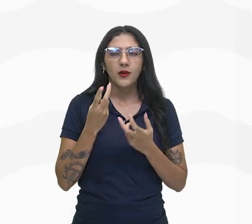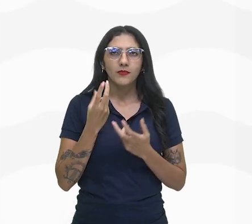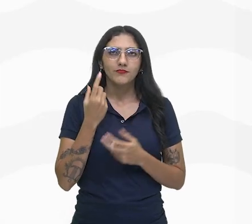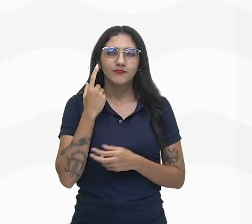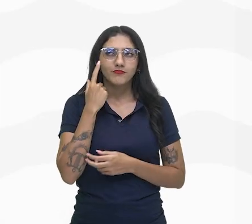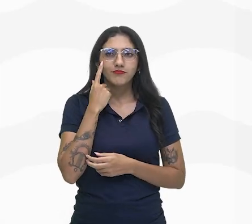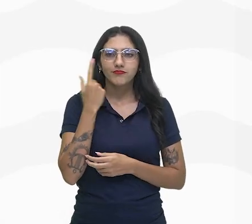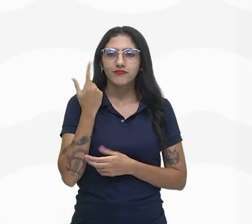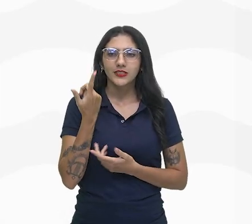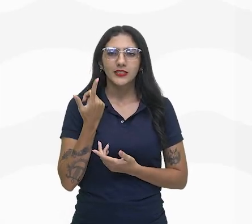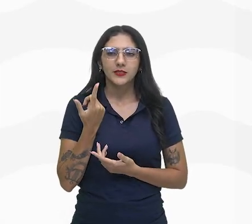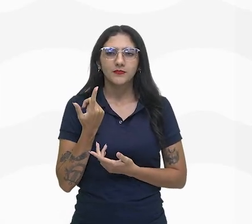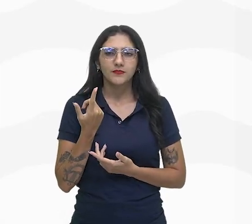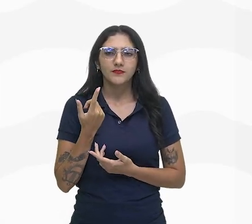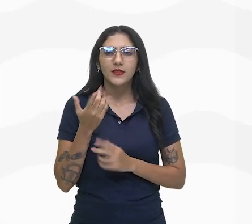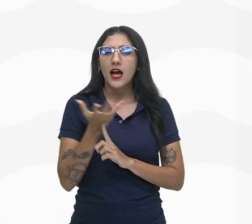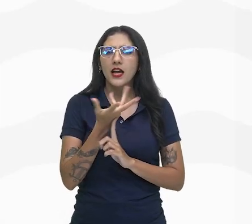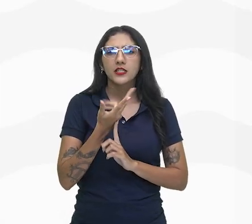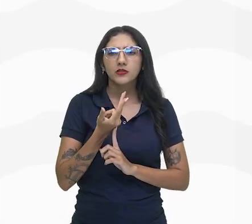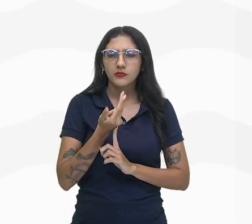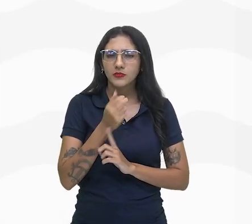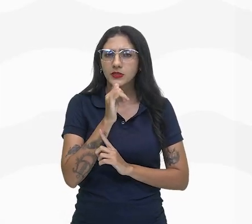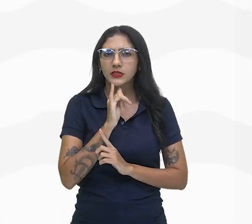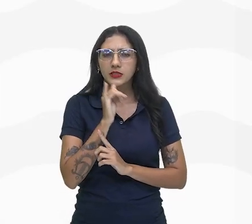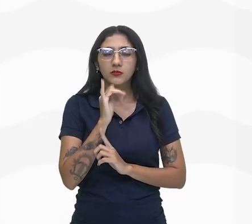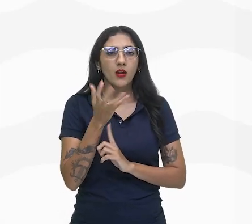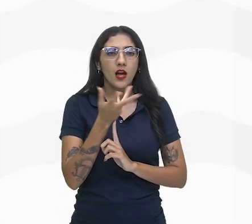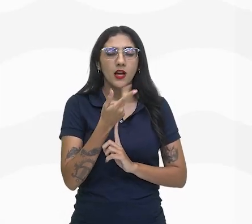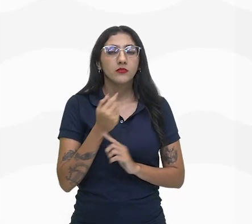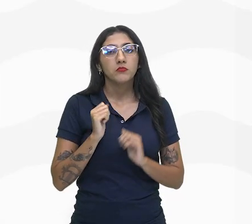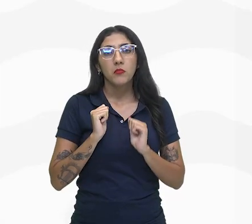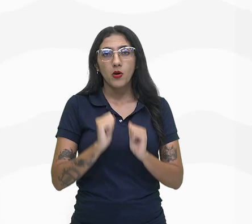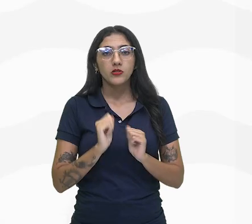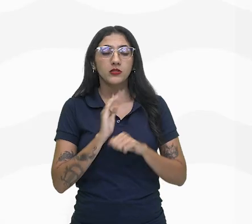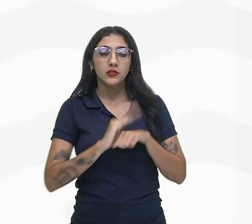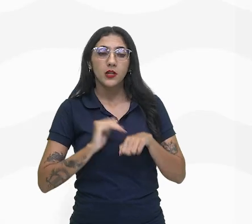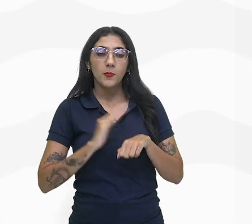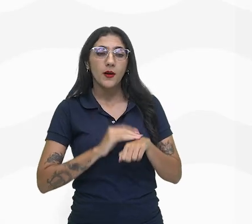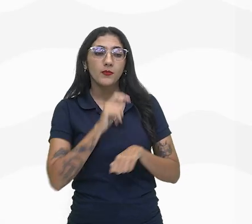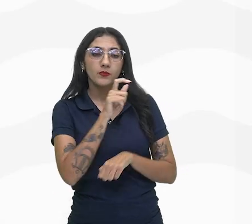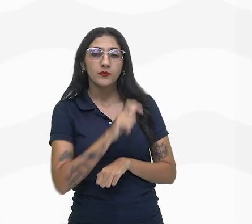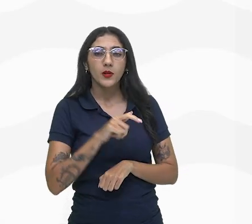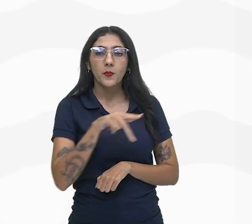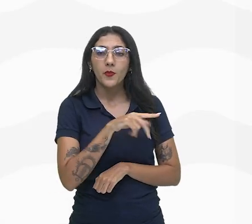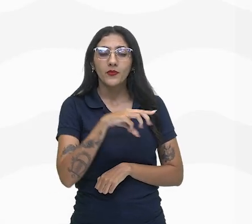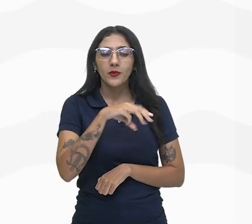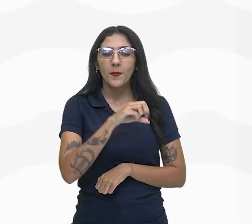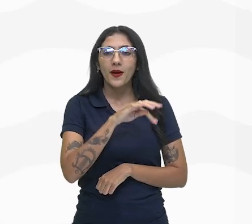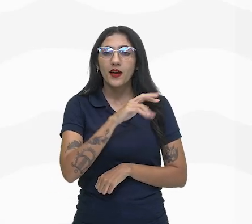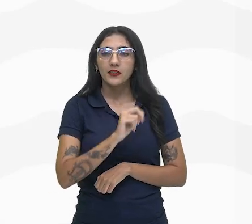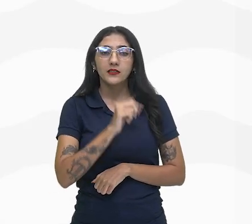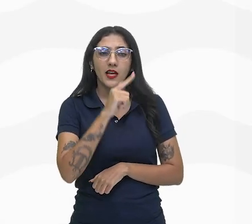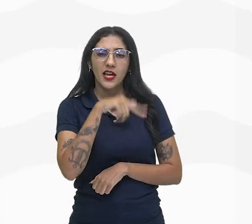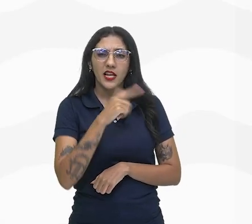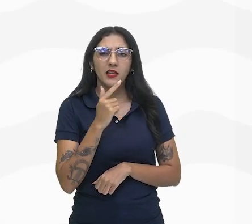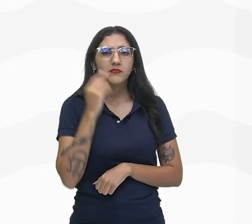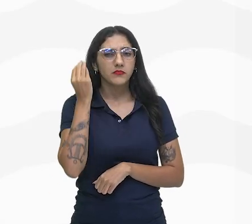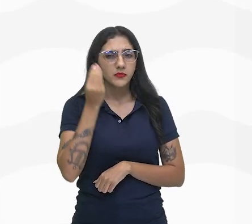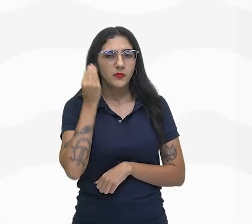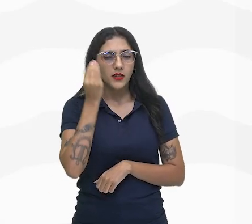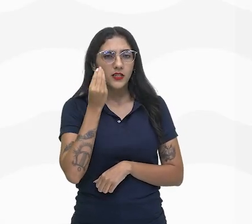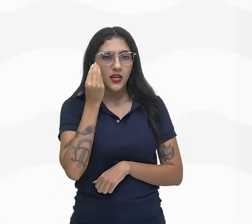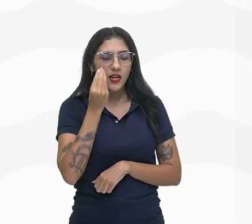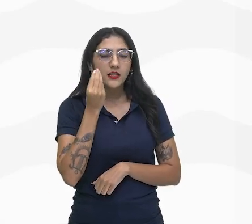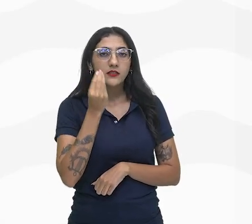vamos não pegar a saúde, mas sobre arte. Eu muito bem poderia chamar a professora Marta, porque afinal é autoridade na área. Então, quando eu